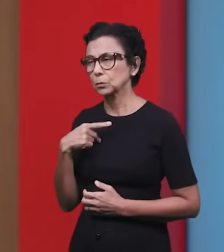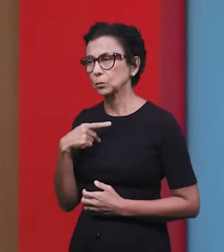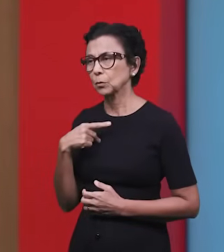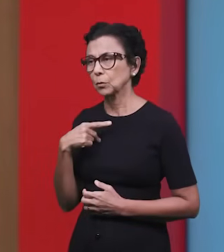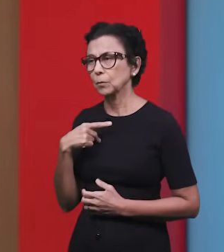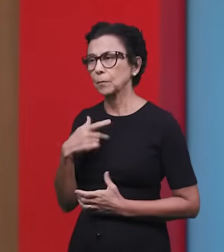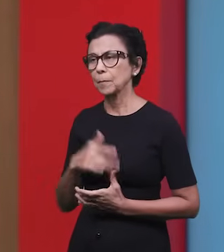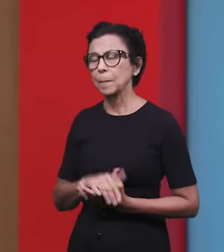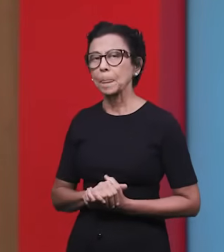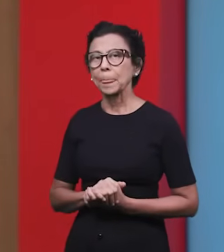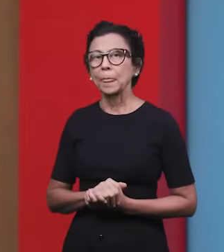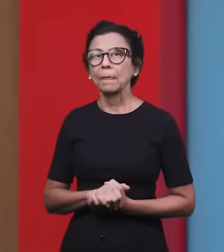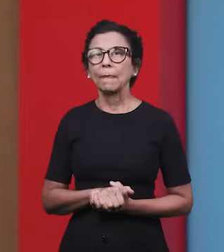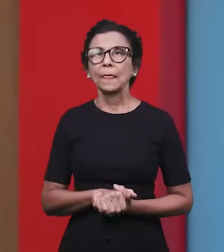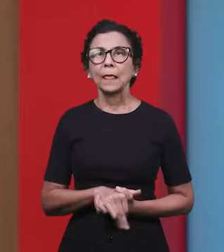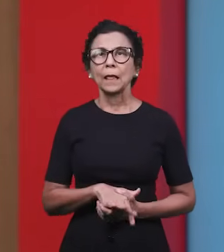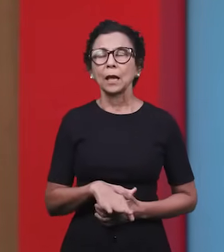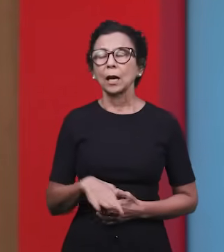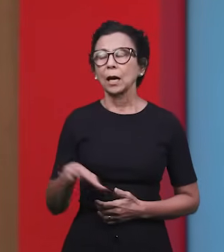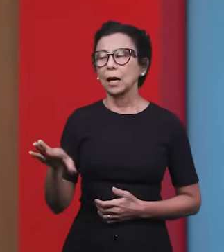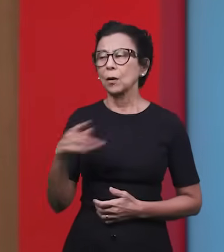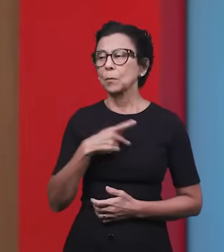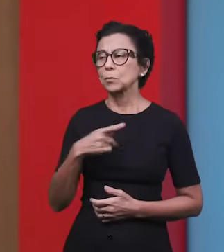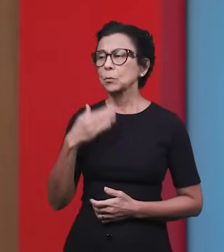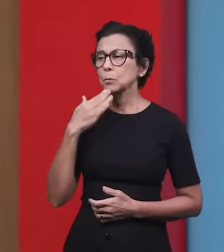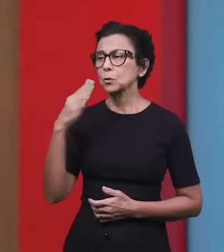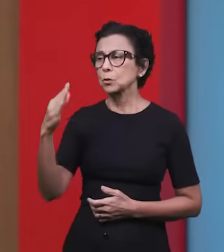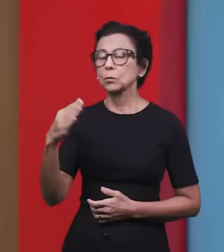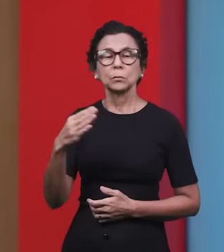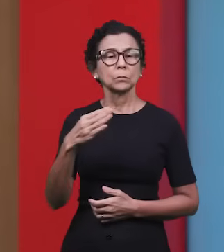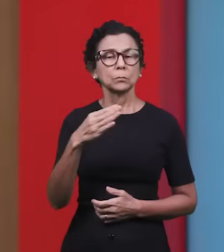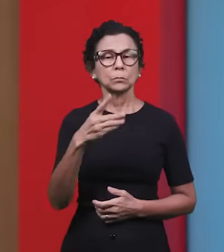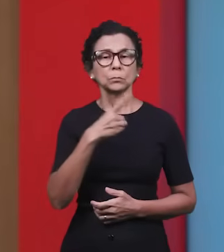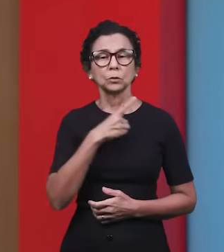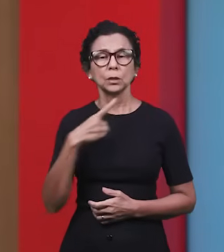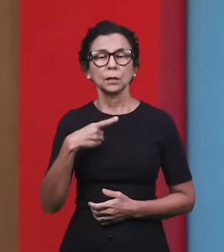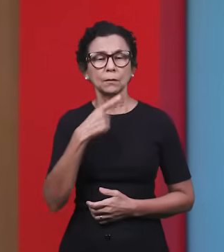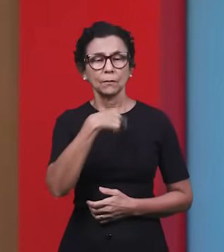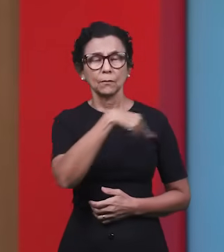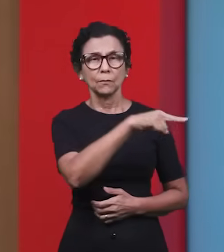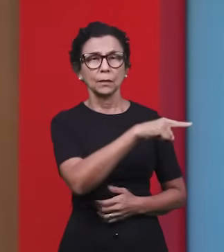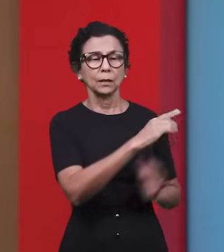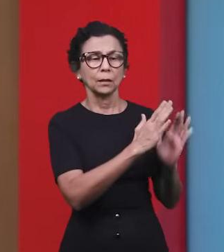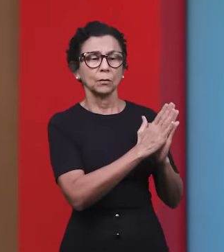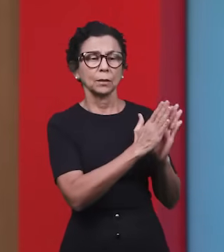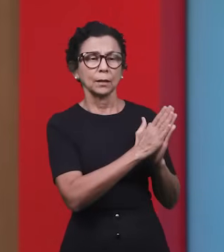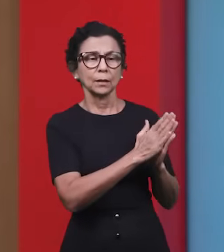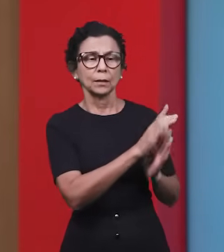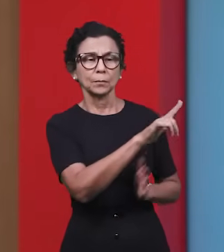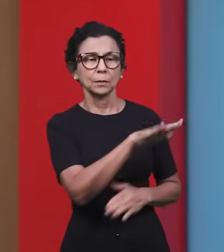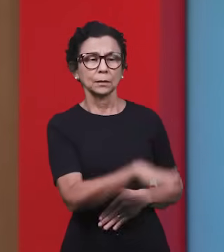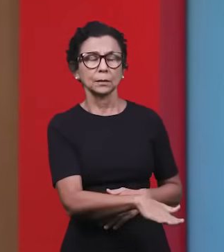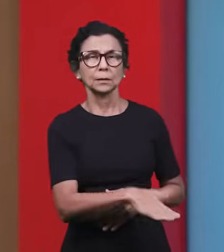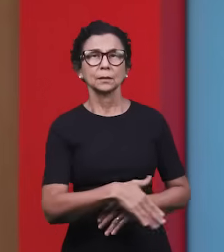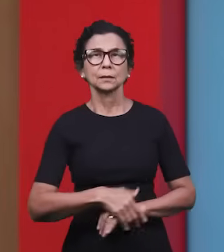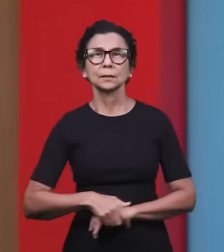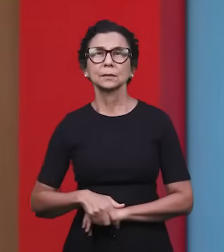lá orar pelaquela senhora. Aí o diácono prontamente foi orar. Aí o pastor virou para mim e disse: